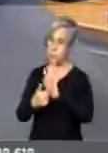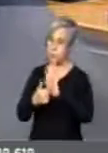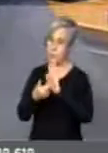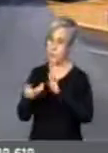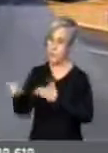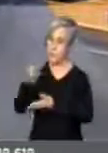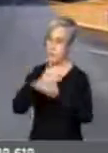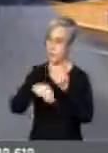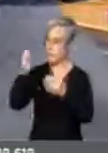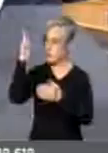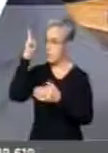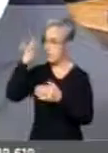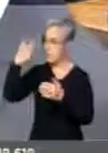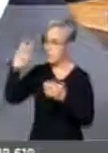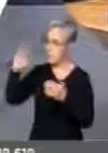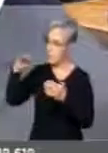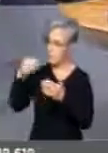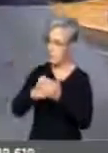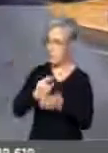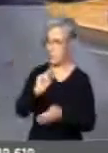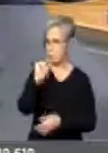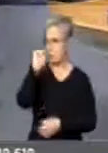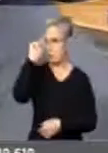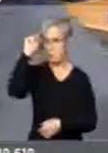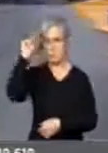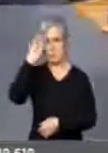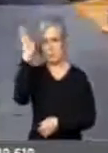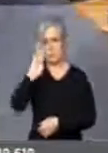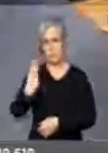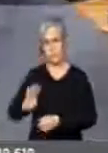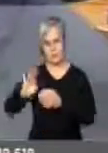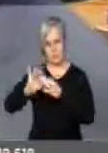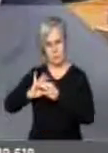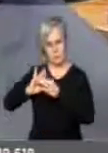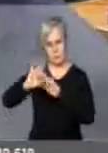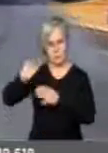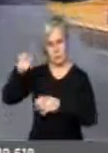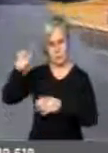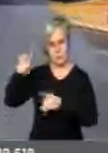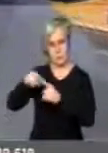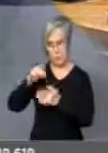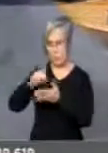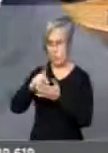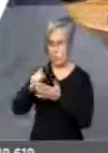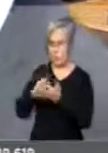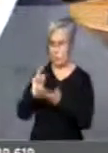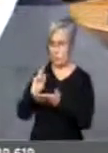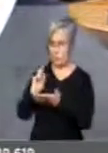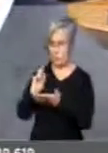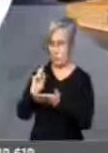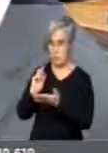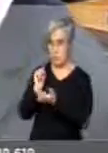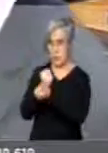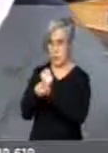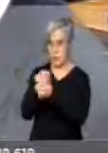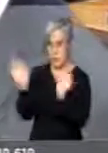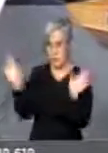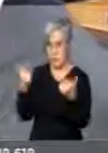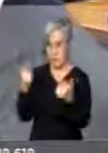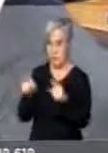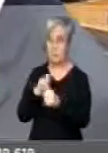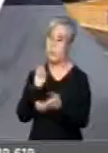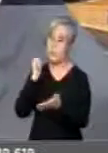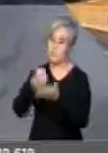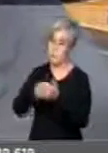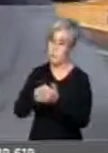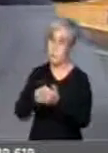esta história nossa que vem desde o Brasil independente, que foi, mas não foi, teve que comprar sua independência, veio do Brasil da